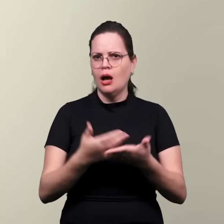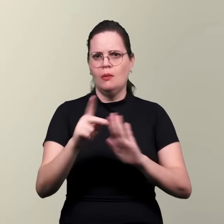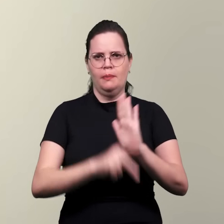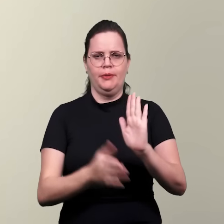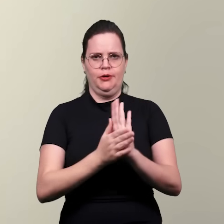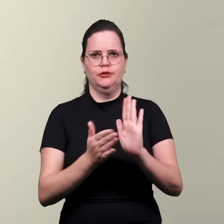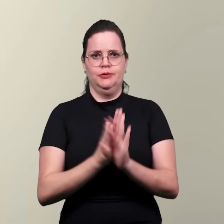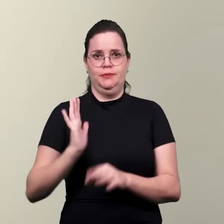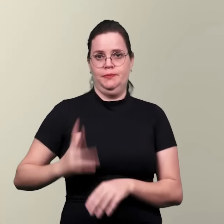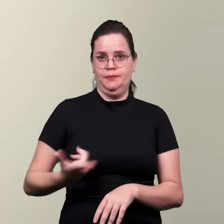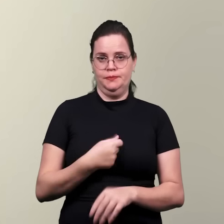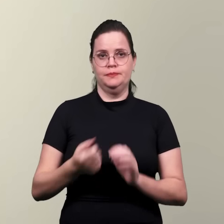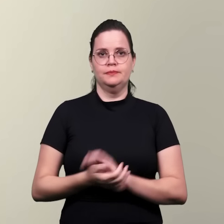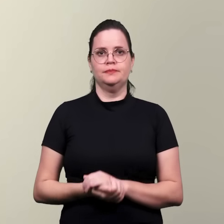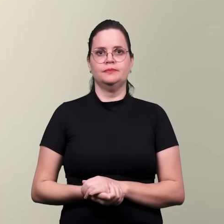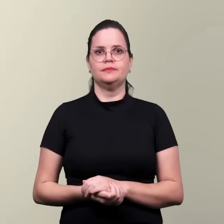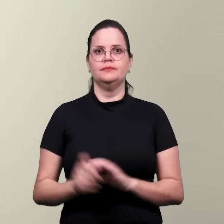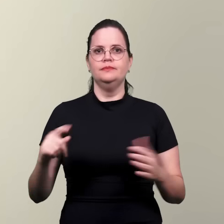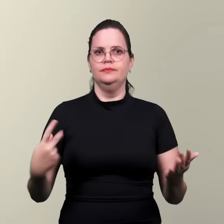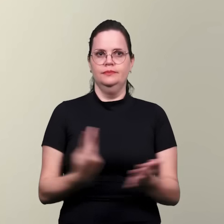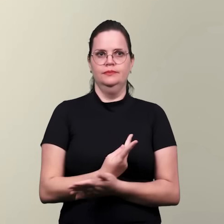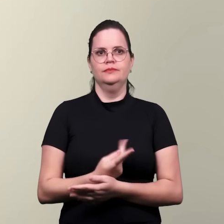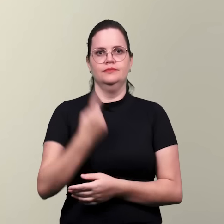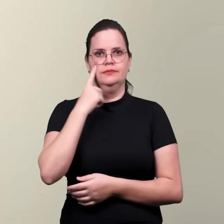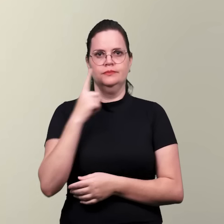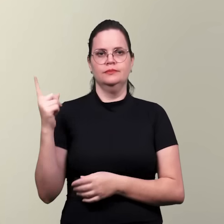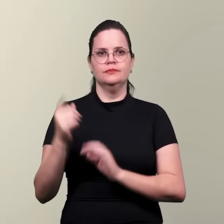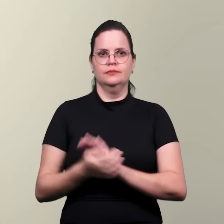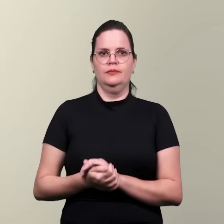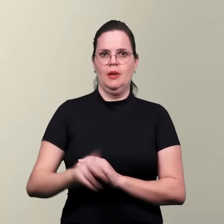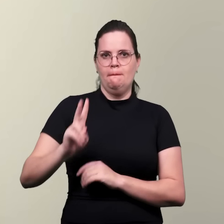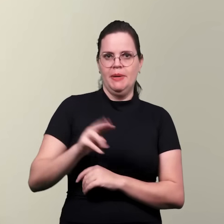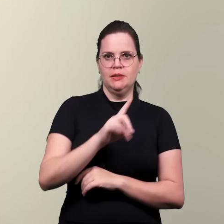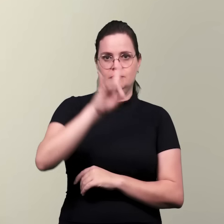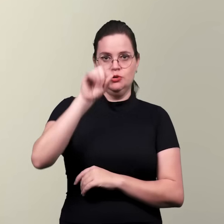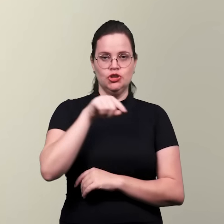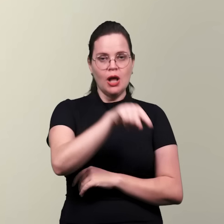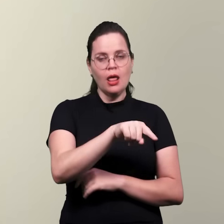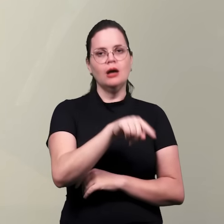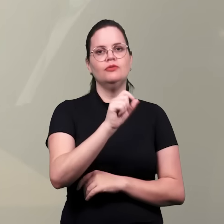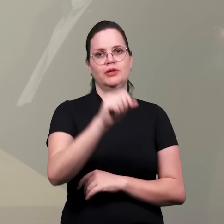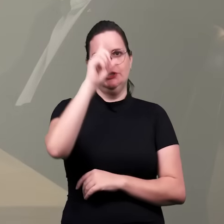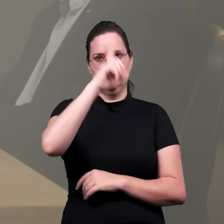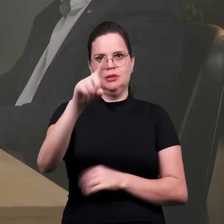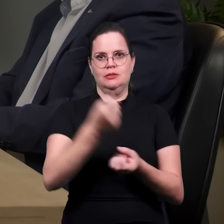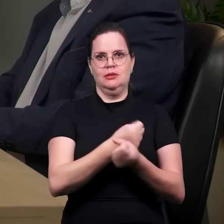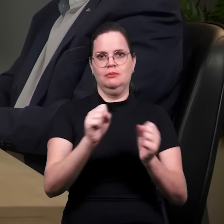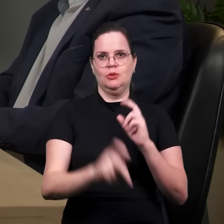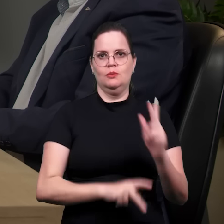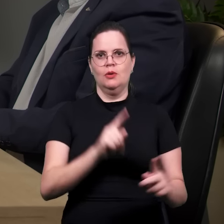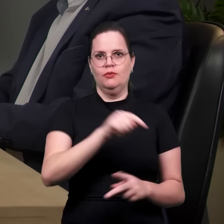né? Naquele mesmo dia que o Senhor tirou os filhos de Israel do Egito segundo seus exércitos. Então nós encerramos aqui, pastor